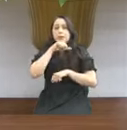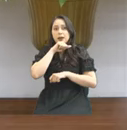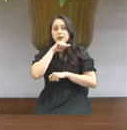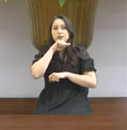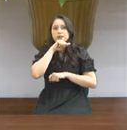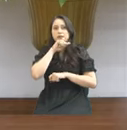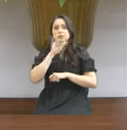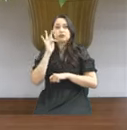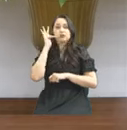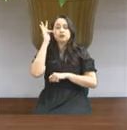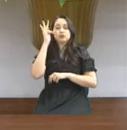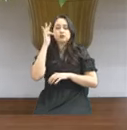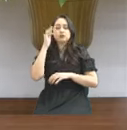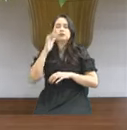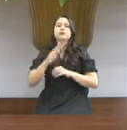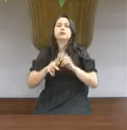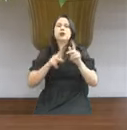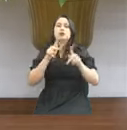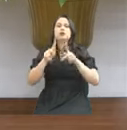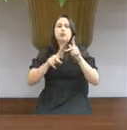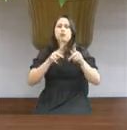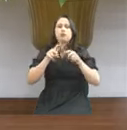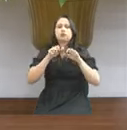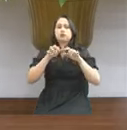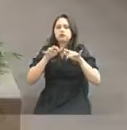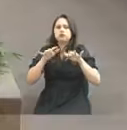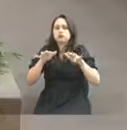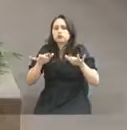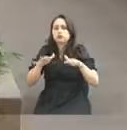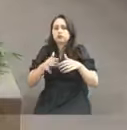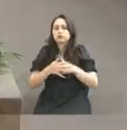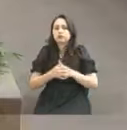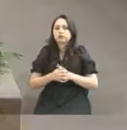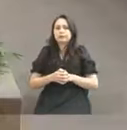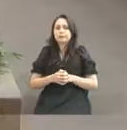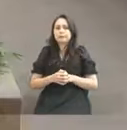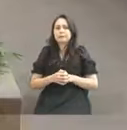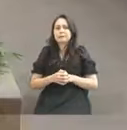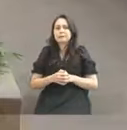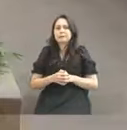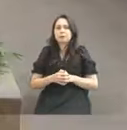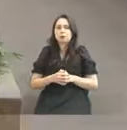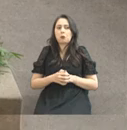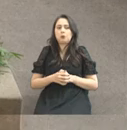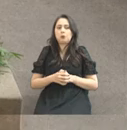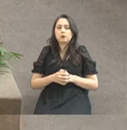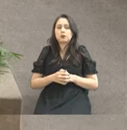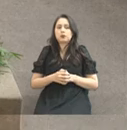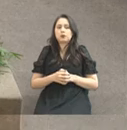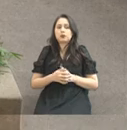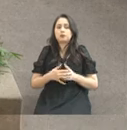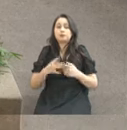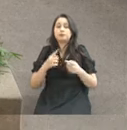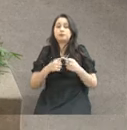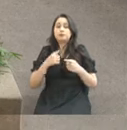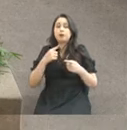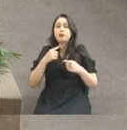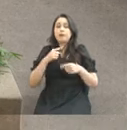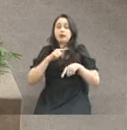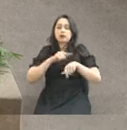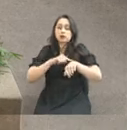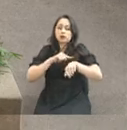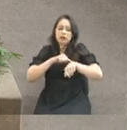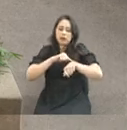nação. Só que o tempo foi passando, e o vigor de Abraão,